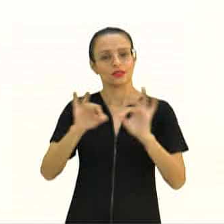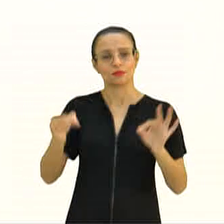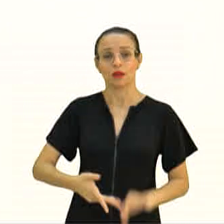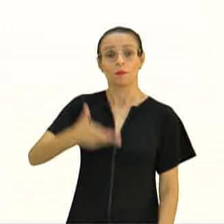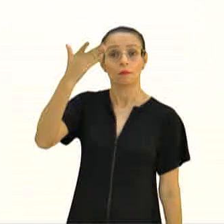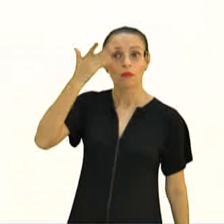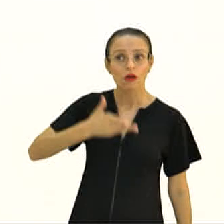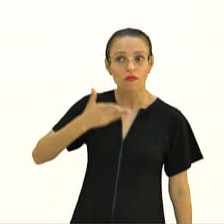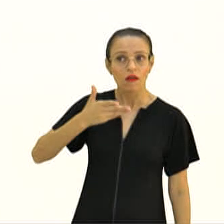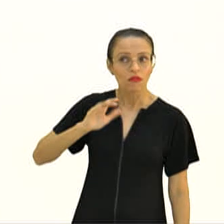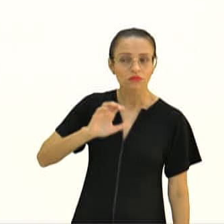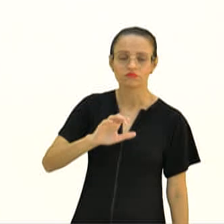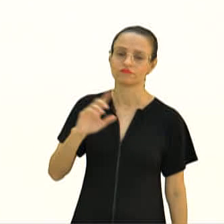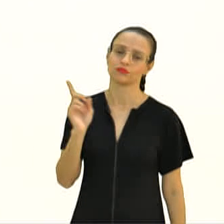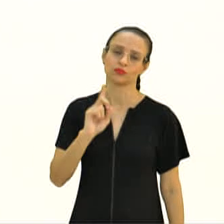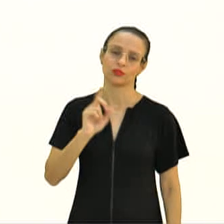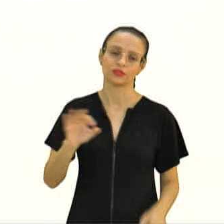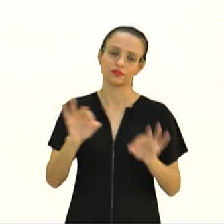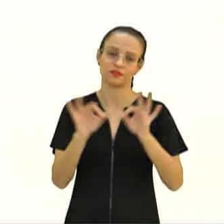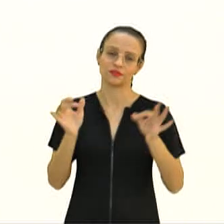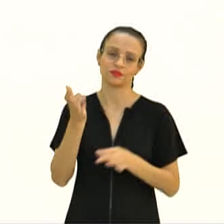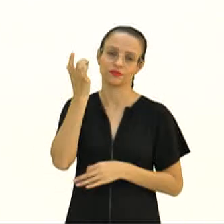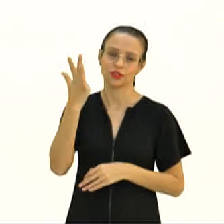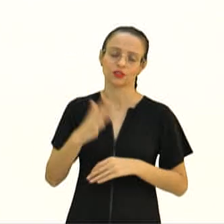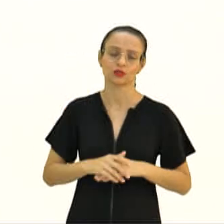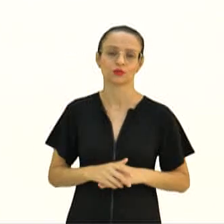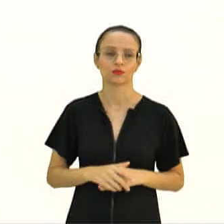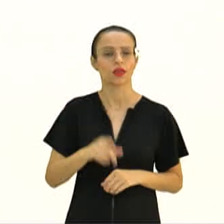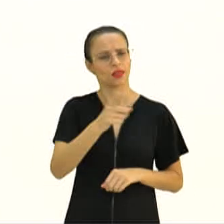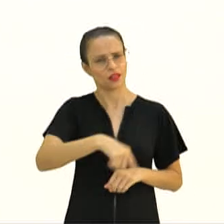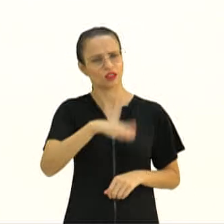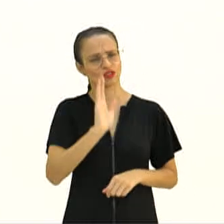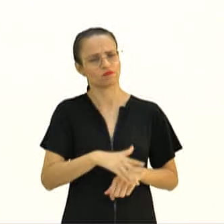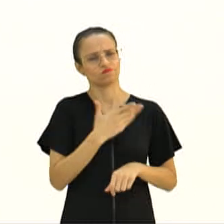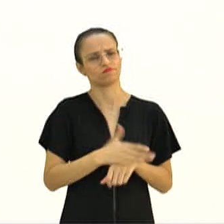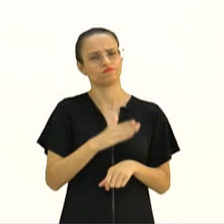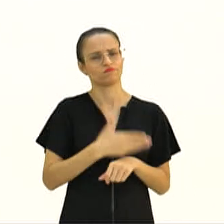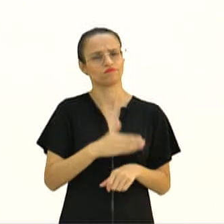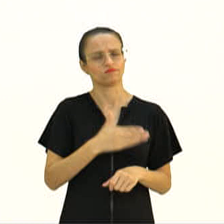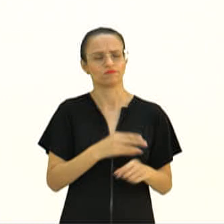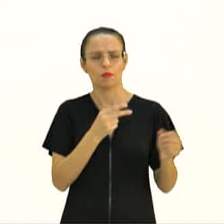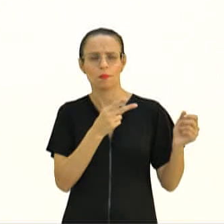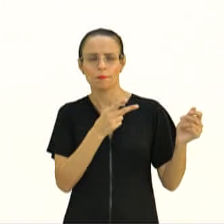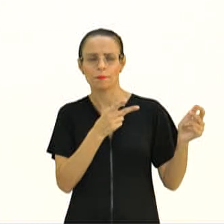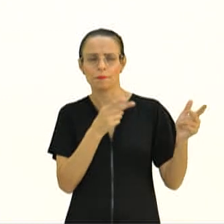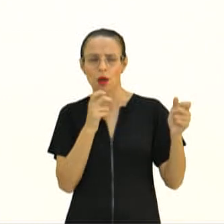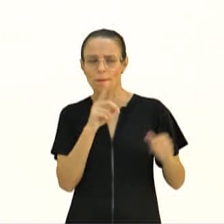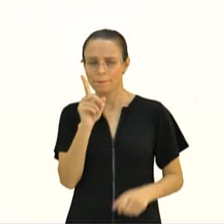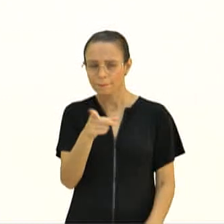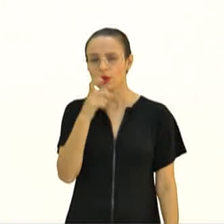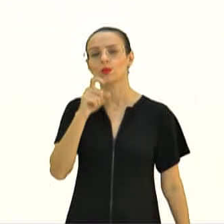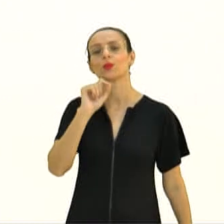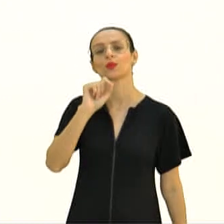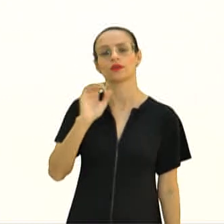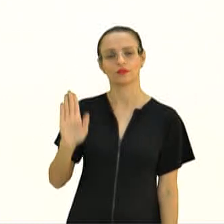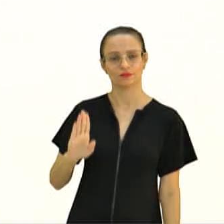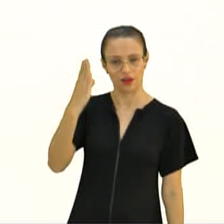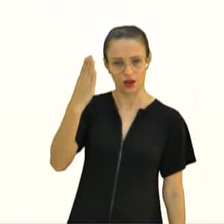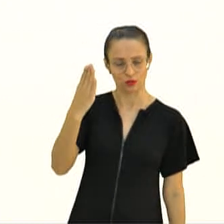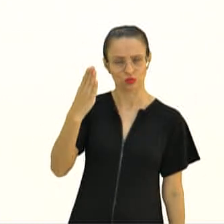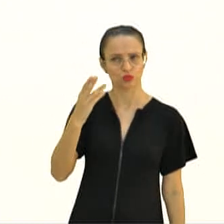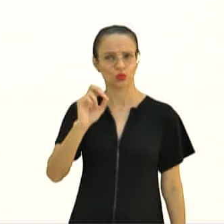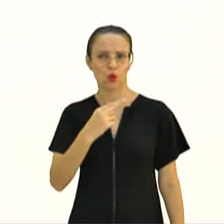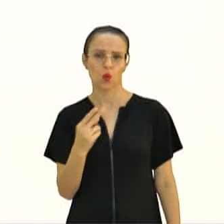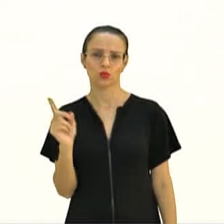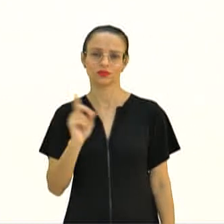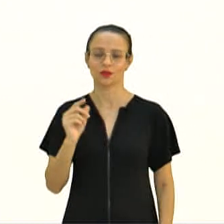as coisas. Eles já estão mais treinados a ver o que é falso ou não do que recebem do